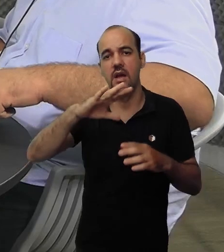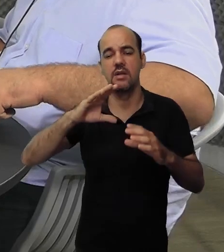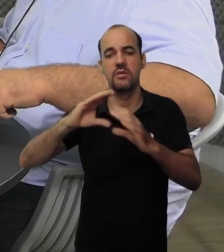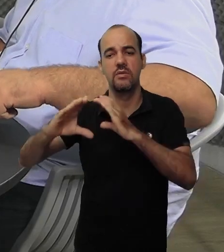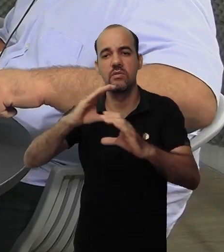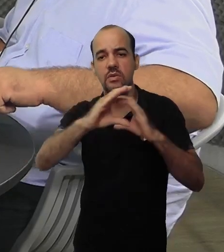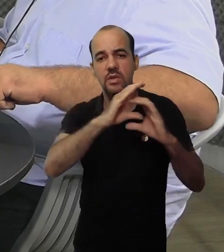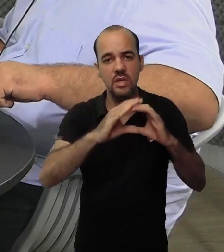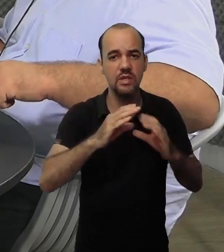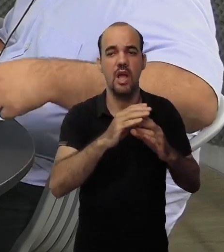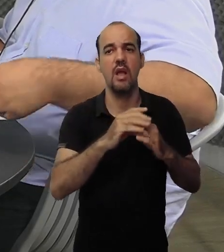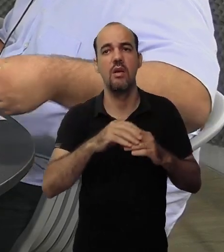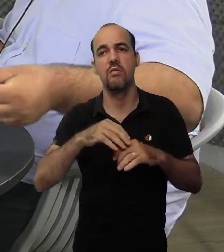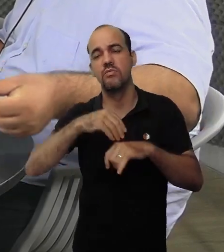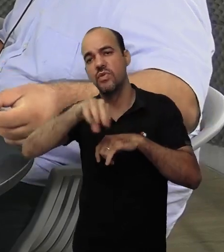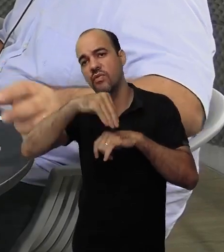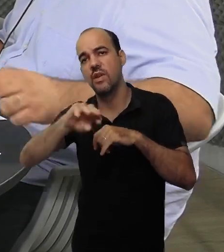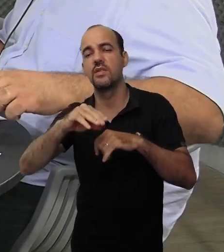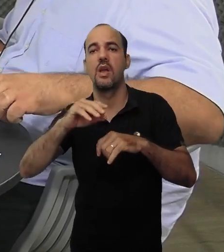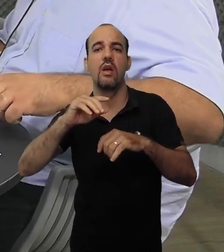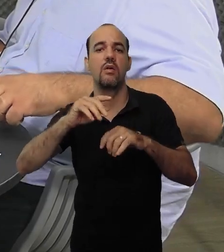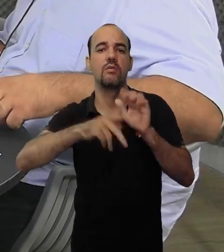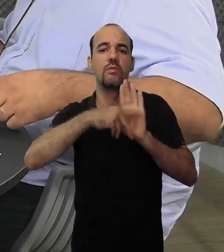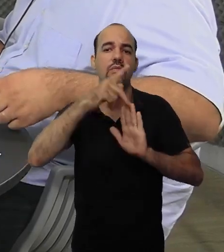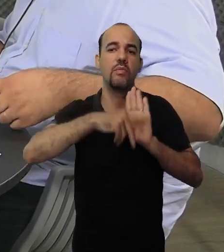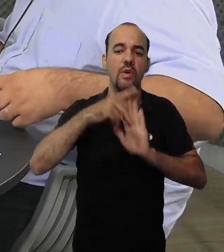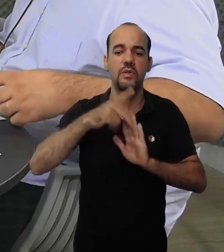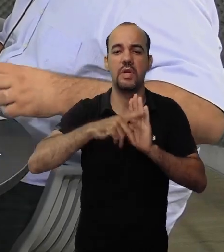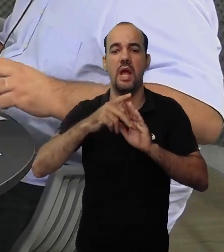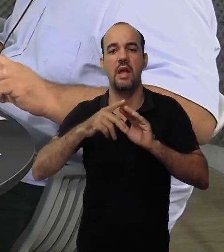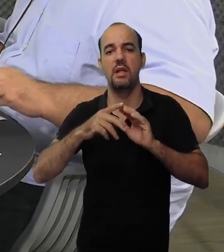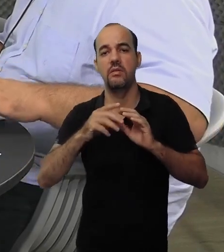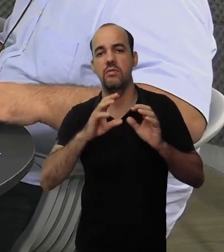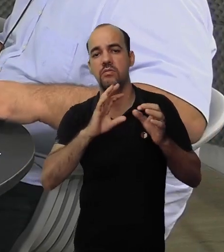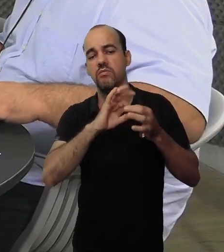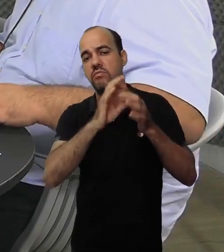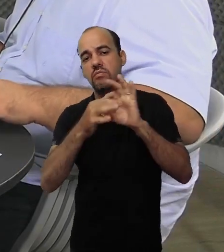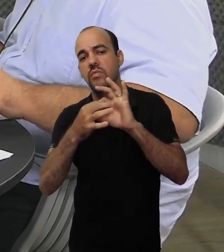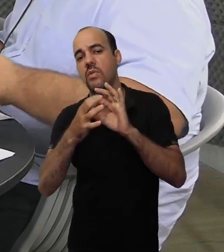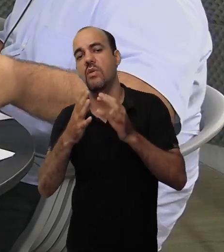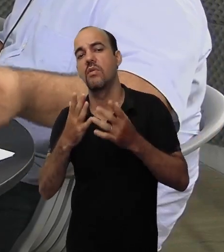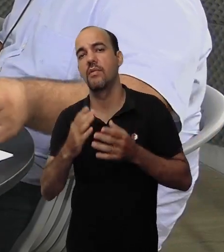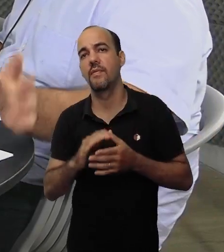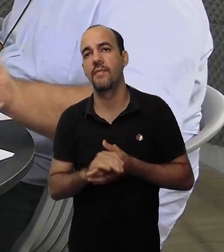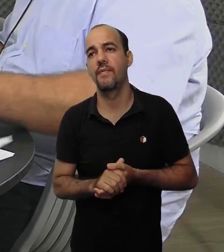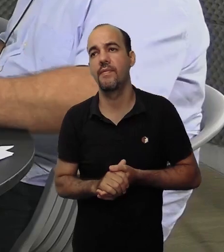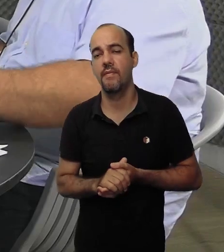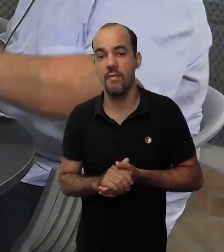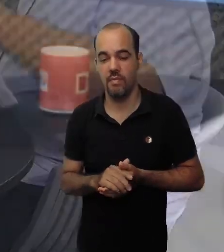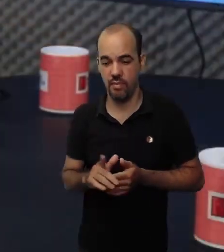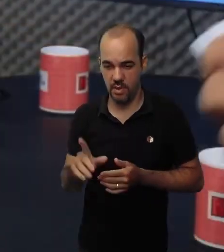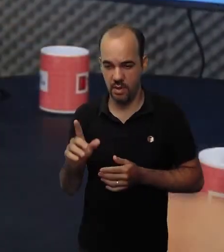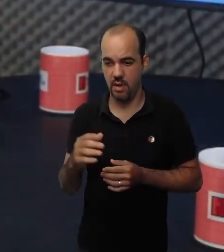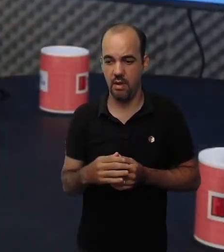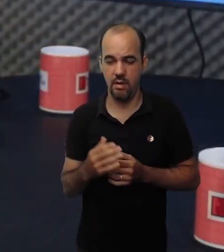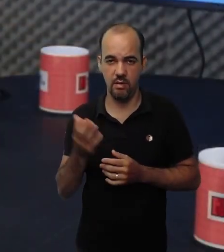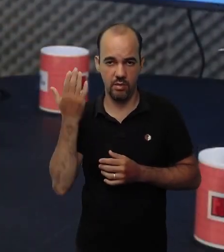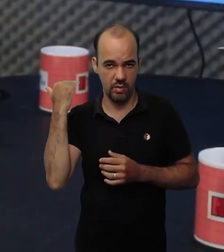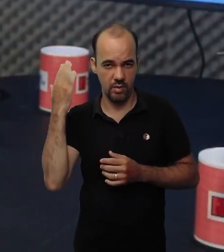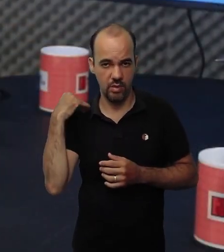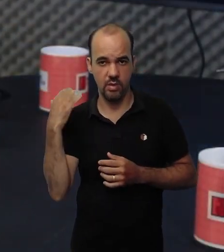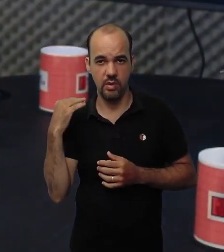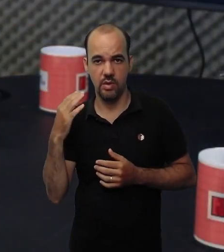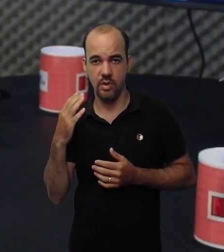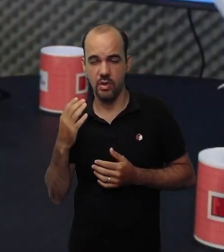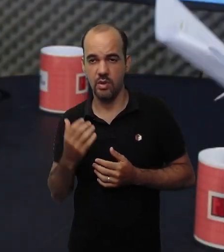de divulgação dos projetos, né? A gente, assim que eu assumi a coordenação,